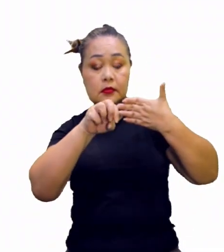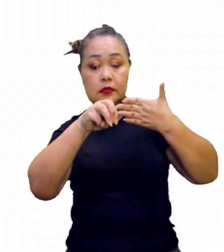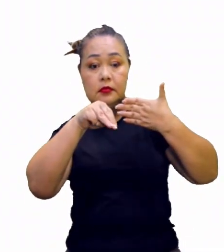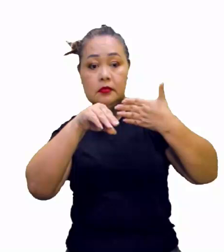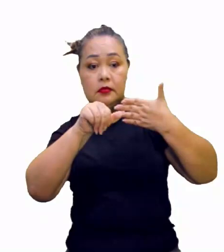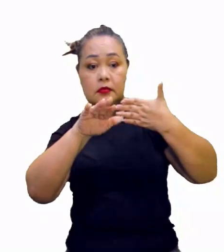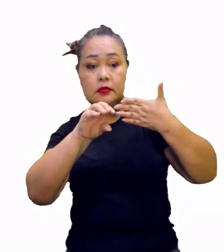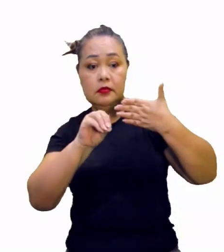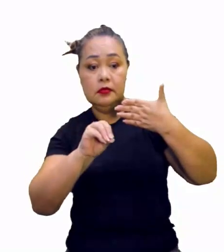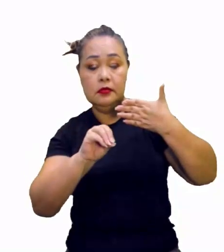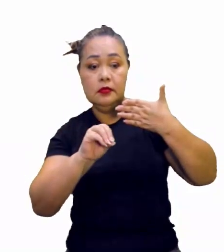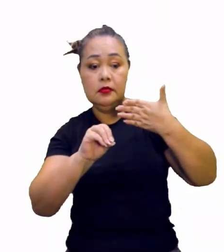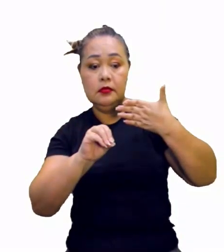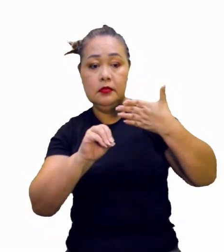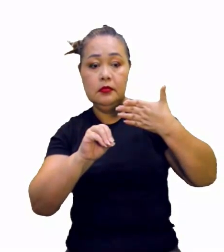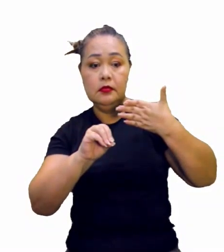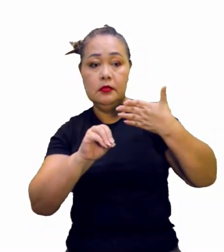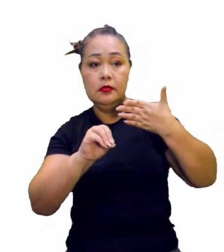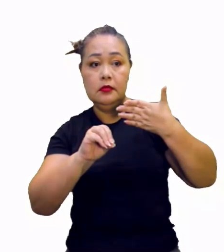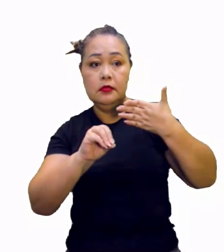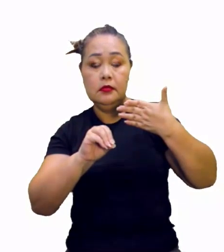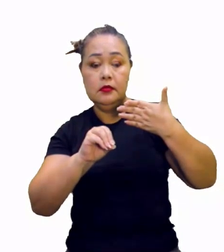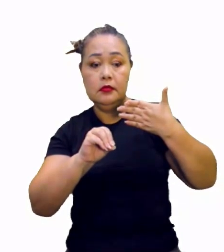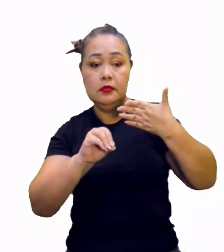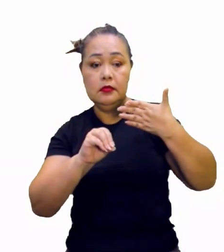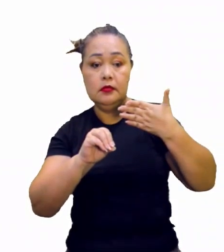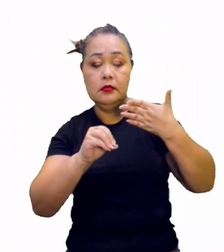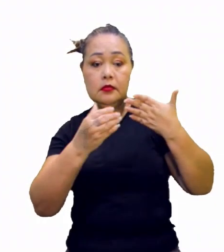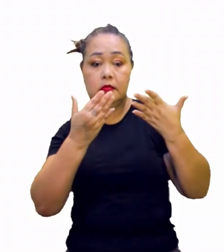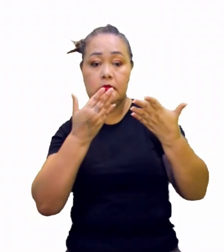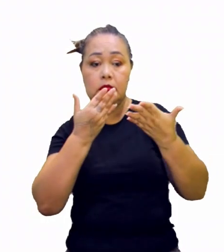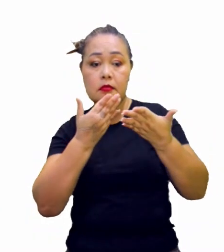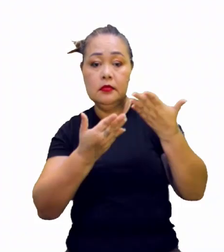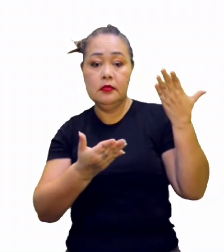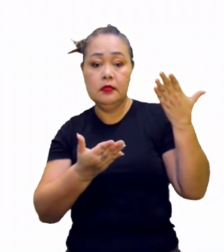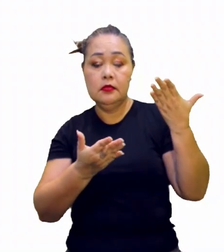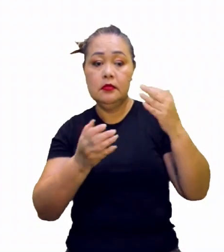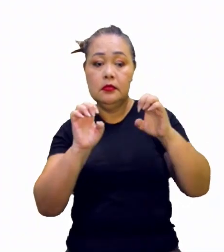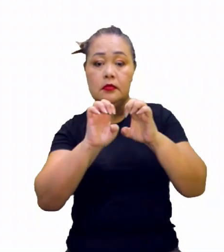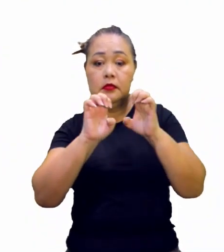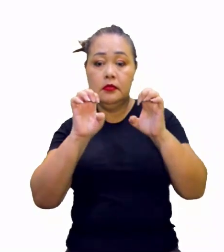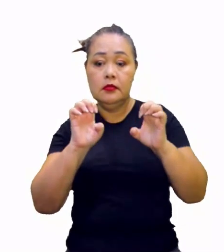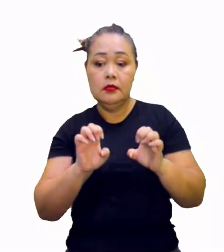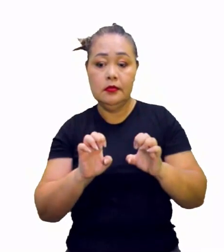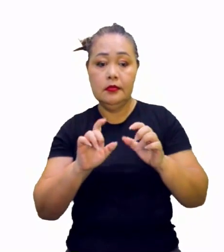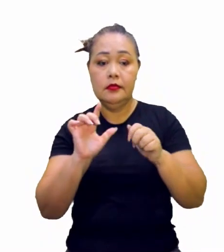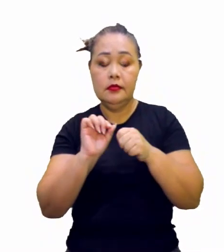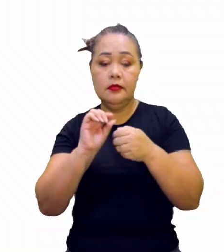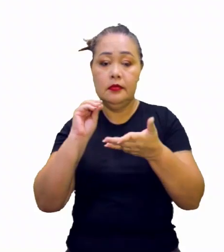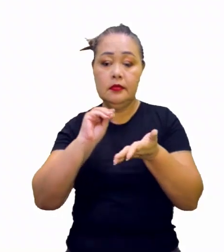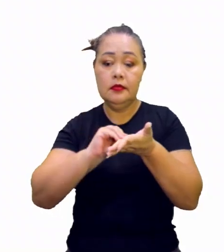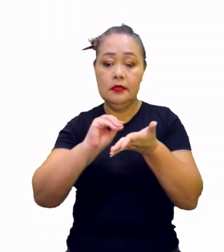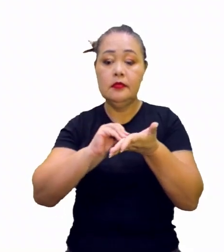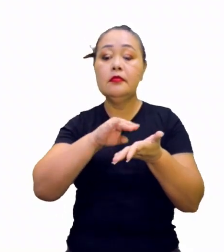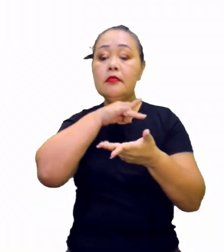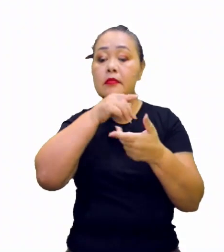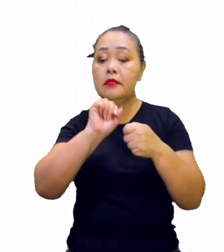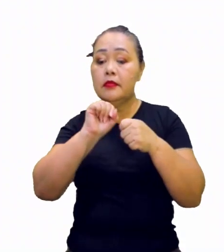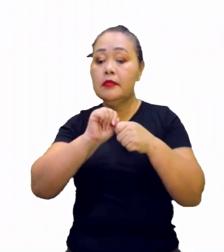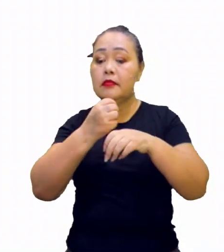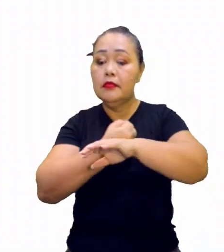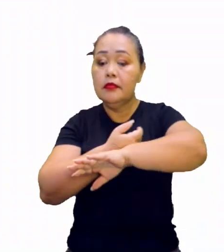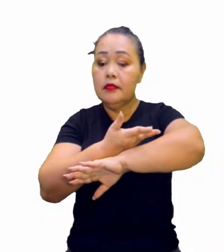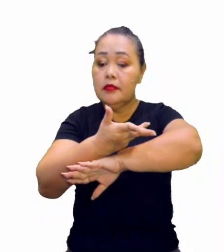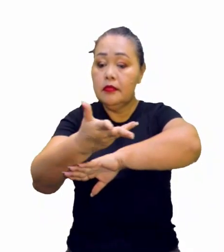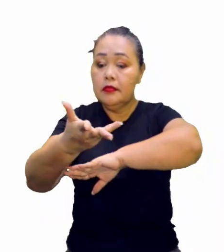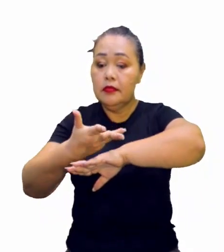grande endemismo. O que é endemismo? Determinadas estruturas pertencentes à fauna e flora que são específicas